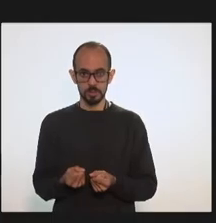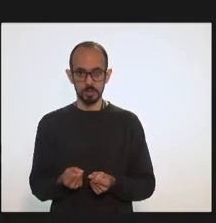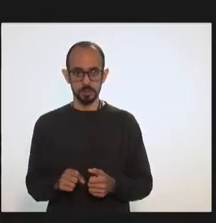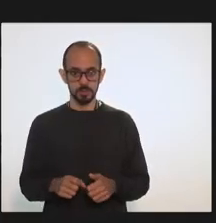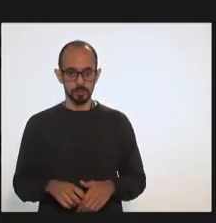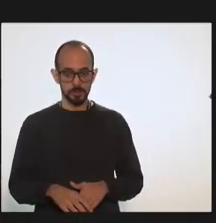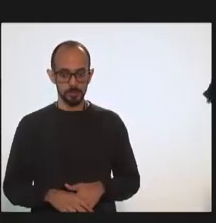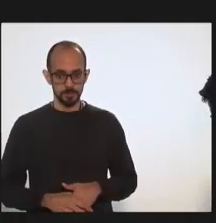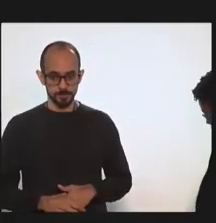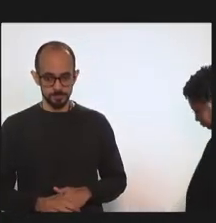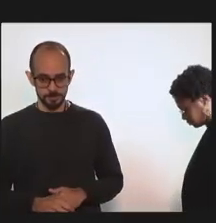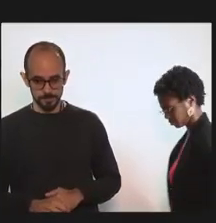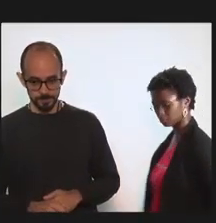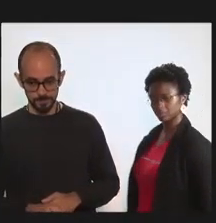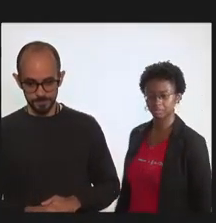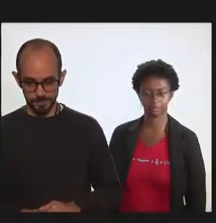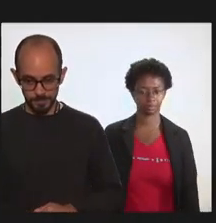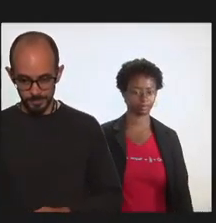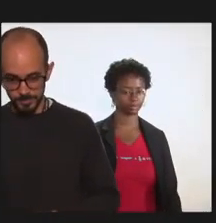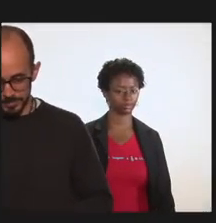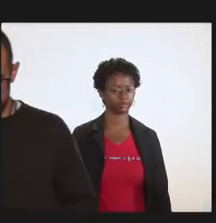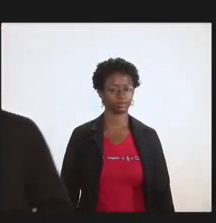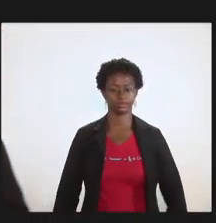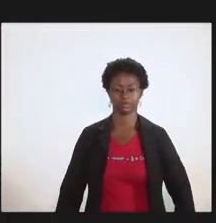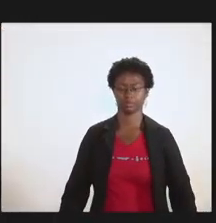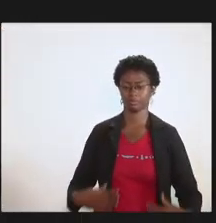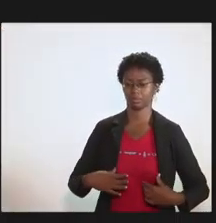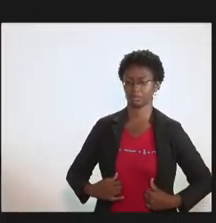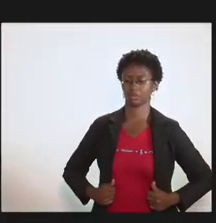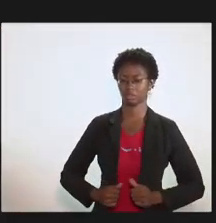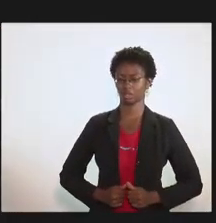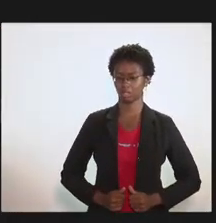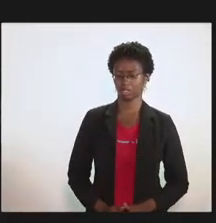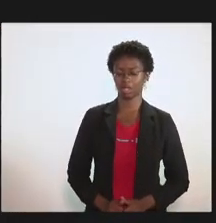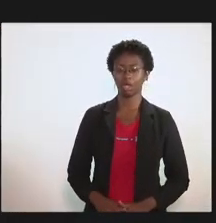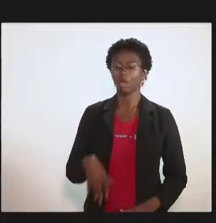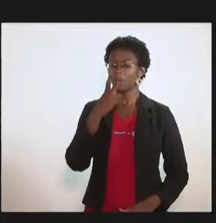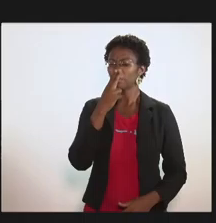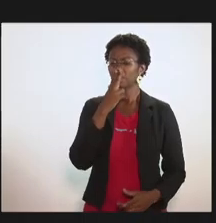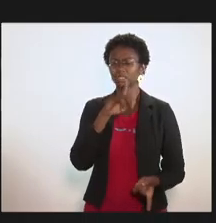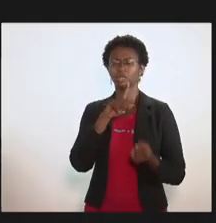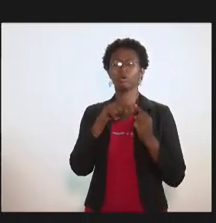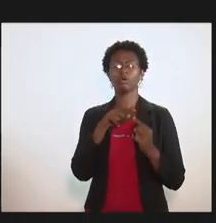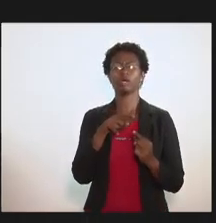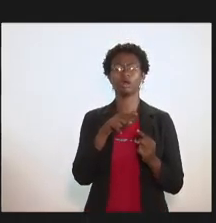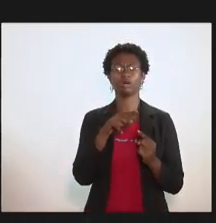1, modificativa 1? Favorável à emenda 2, eu queria defender a emenda 1.